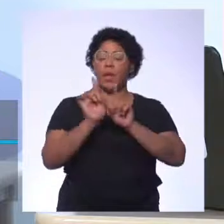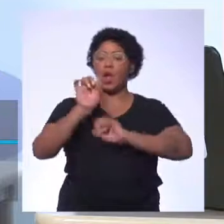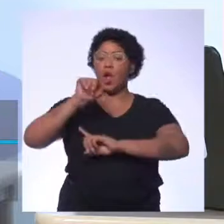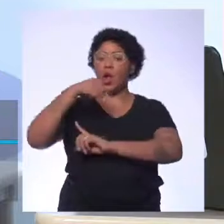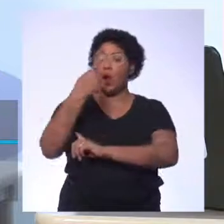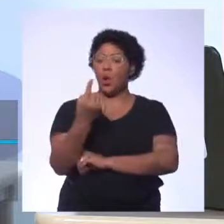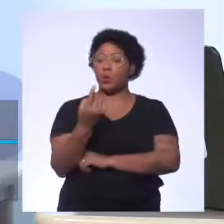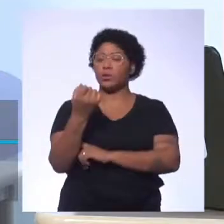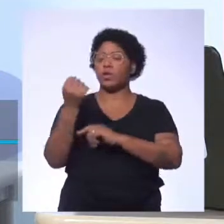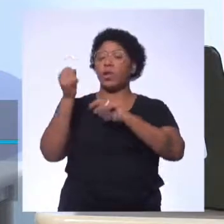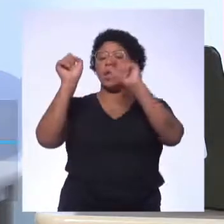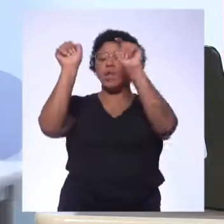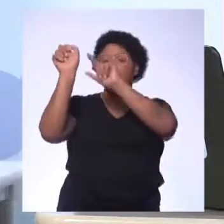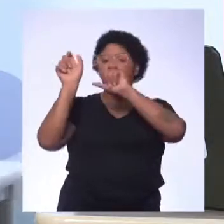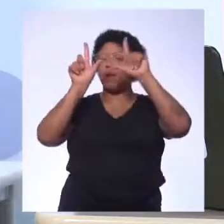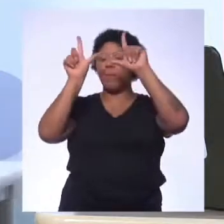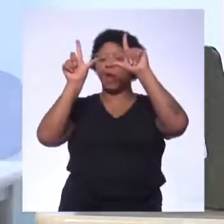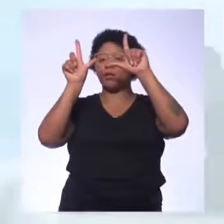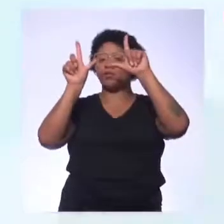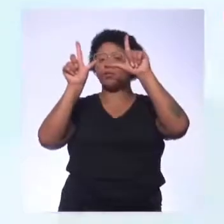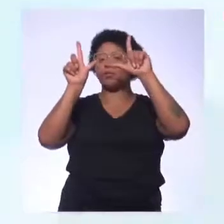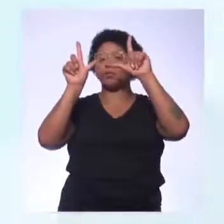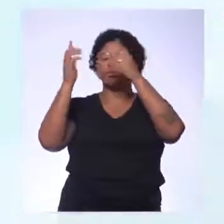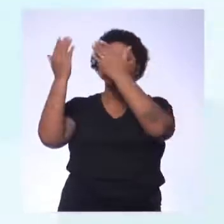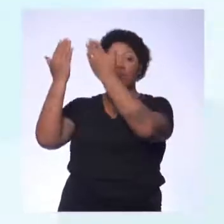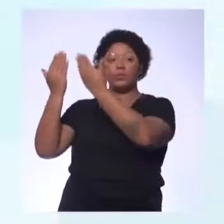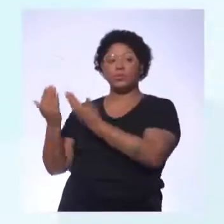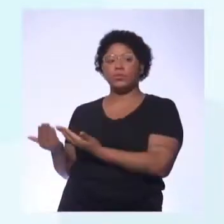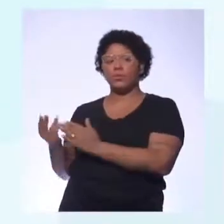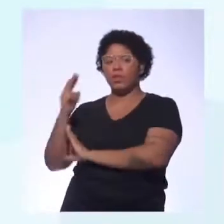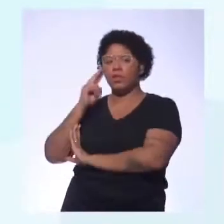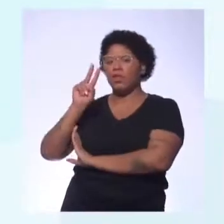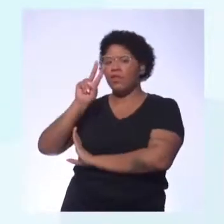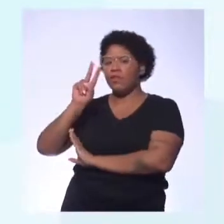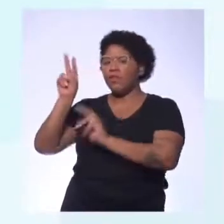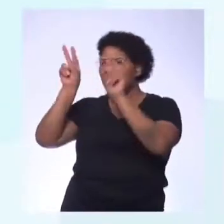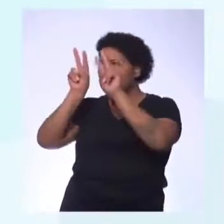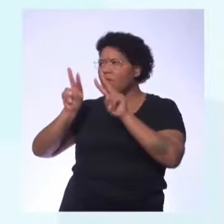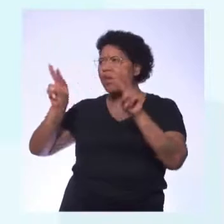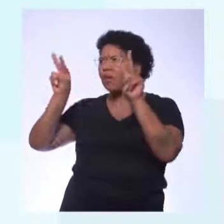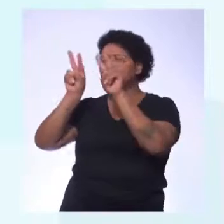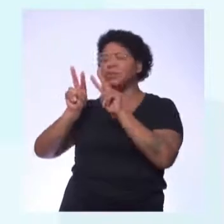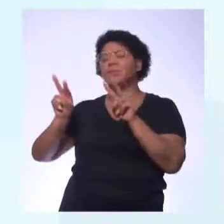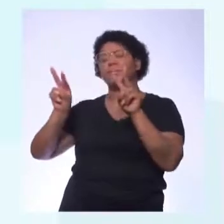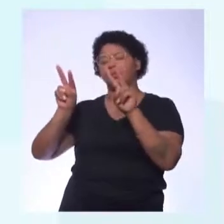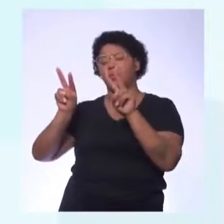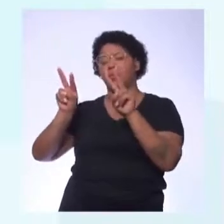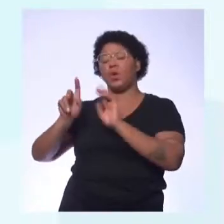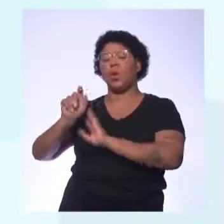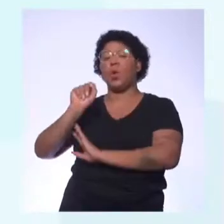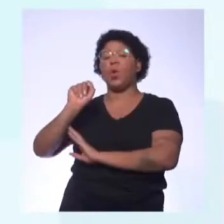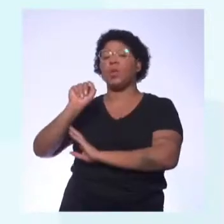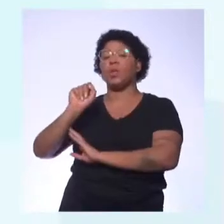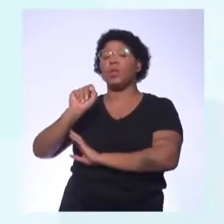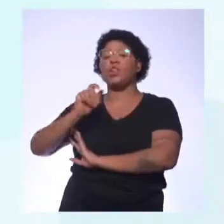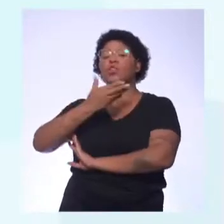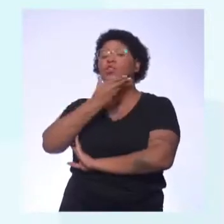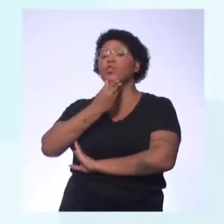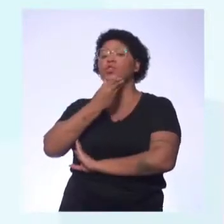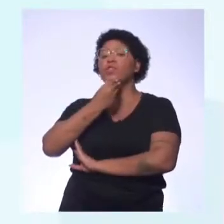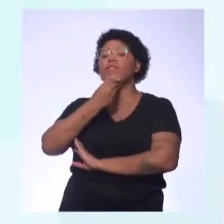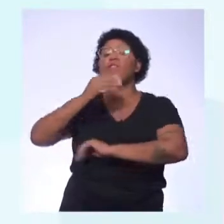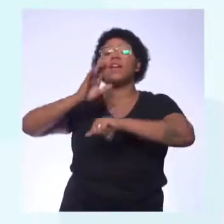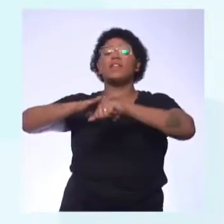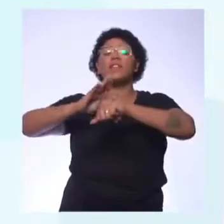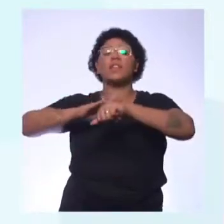uma imagem. Nessa imagem, aí eu quero que vocês observem o seguinte, o que esses garotos estão